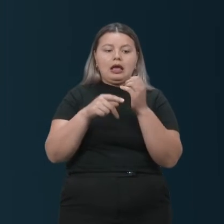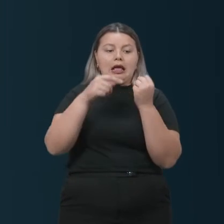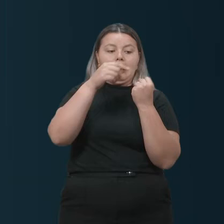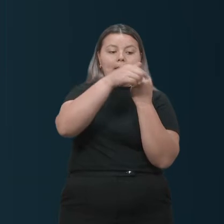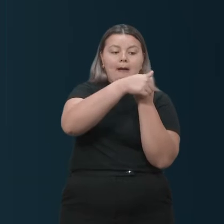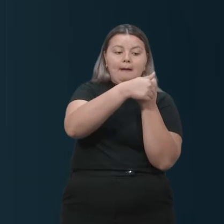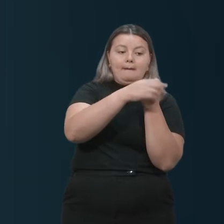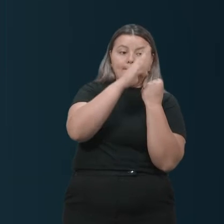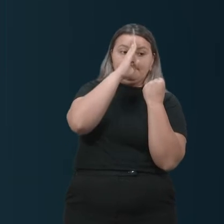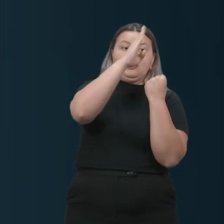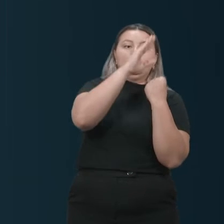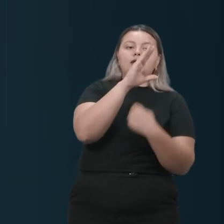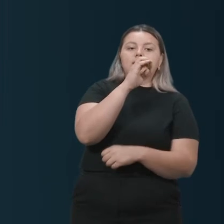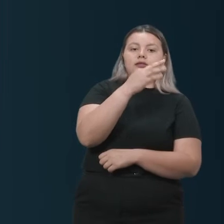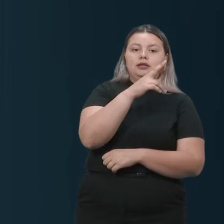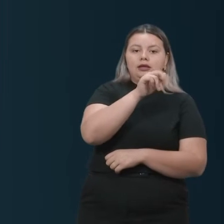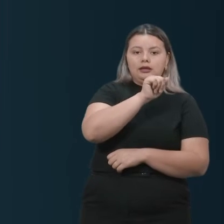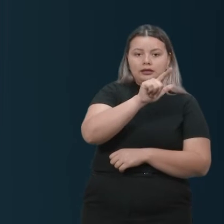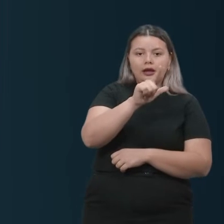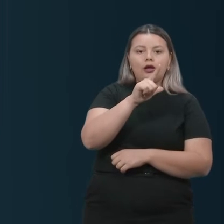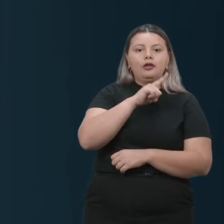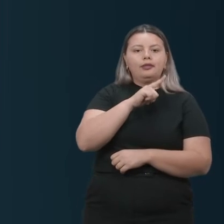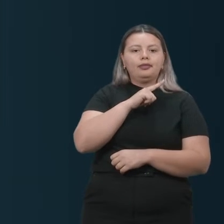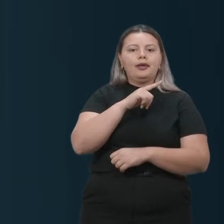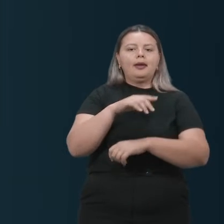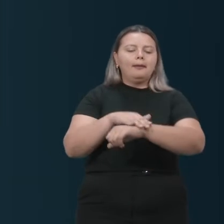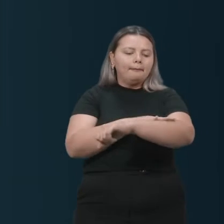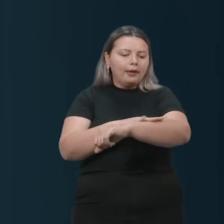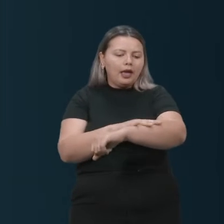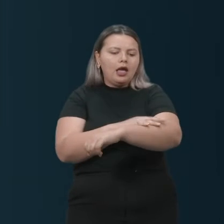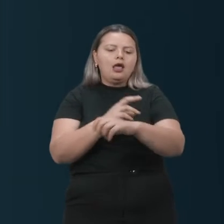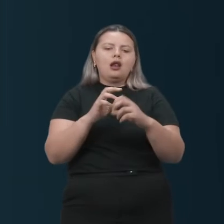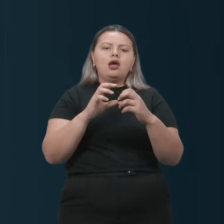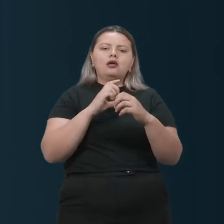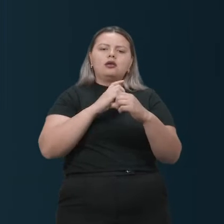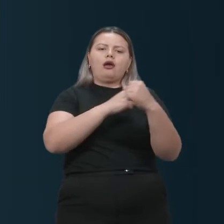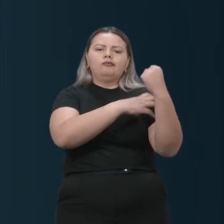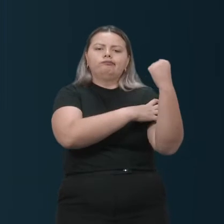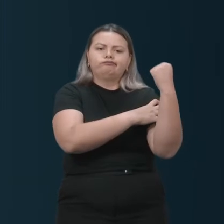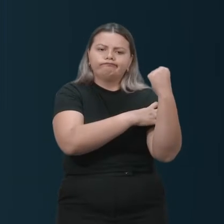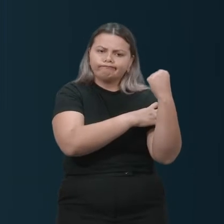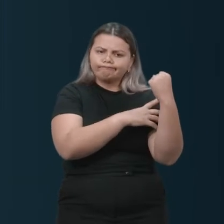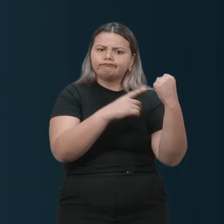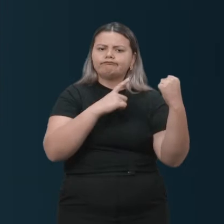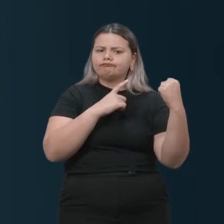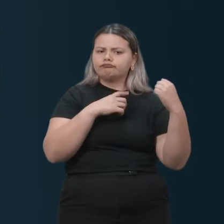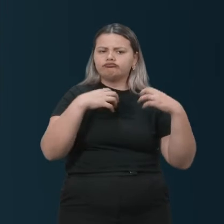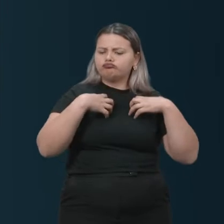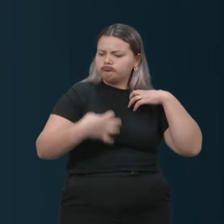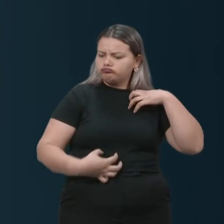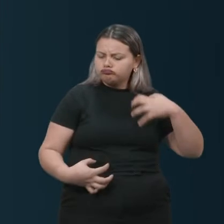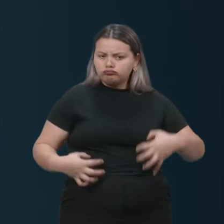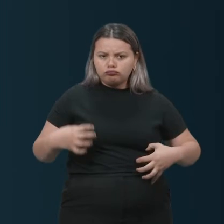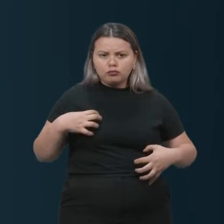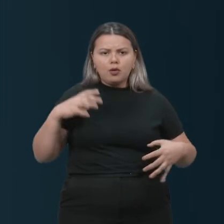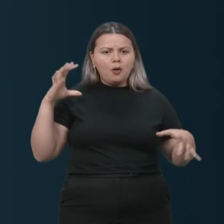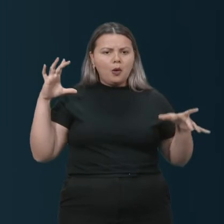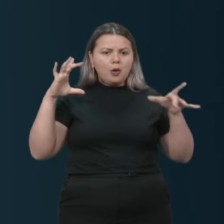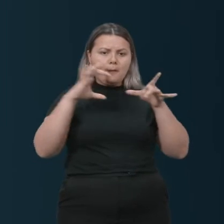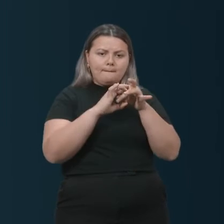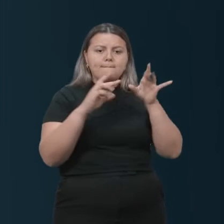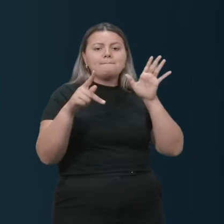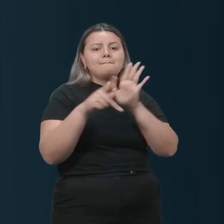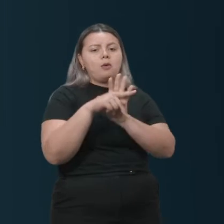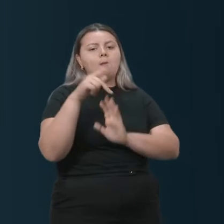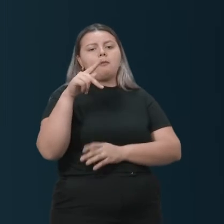até órgãos periféricos, músculo, pele, todos eles compõem o sistema nervoso